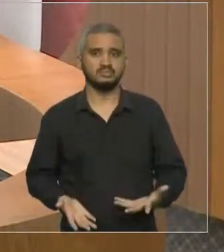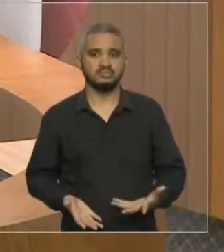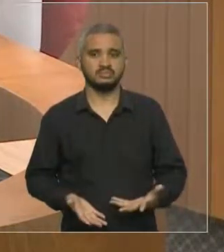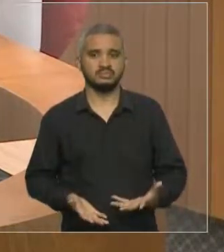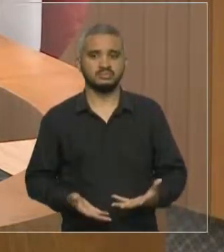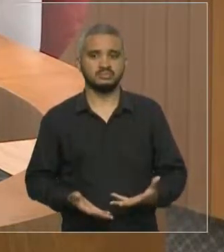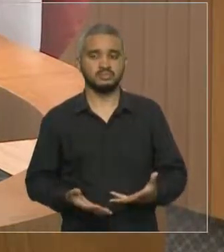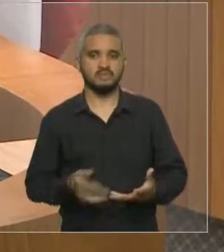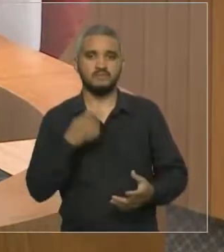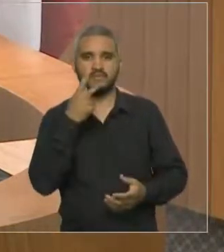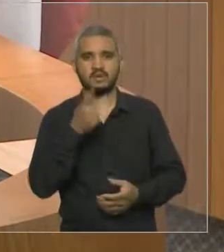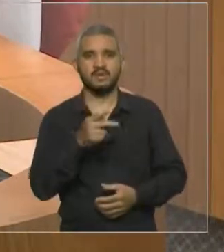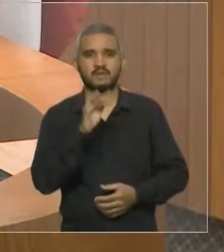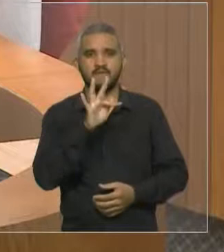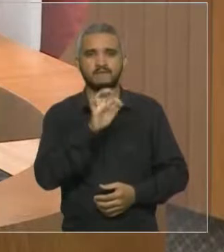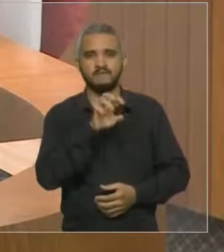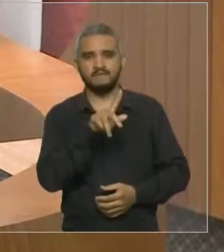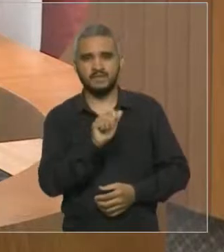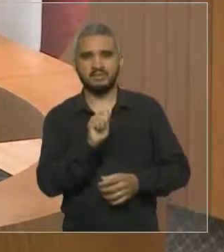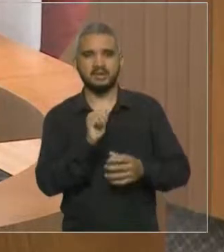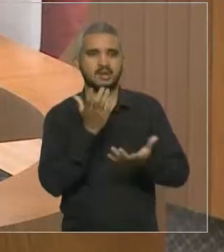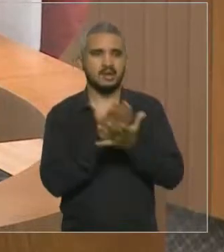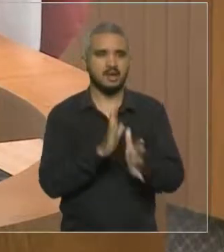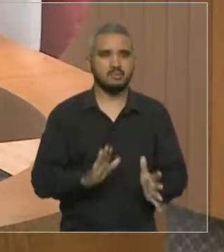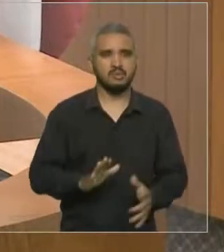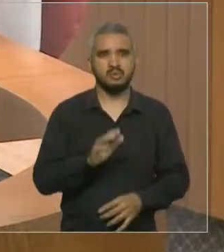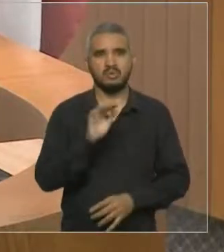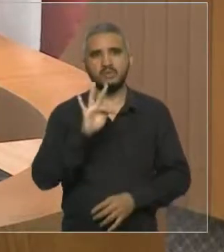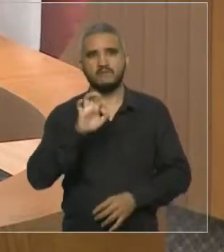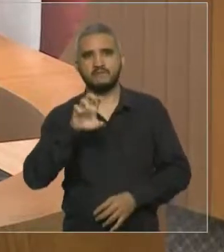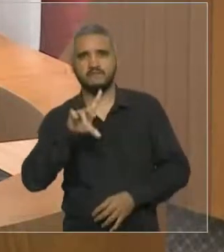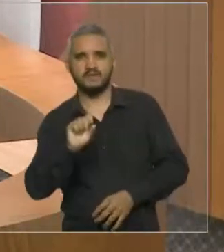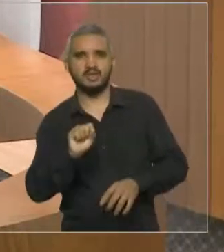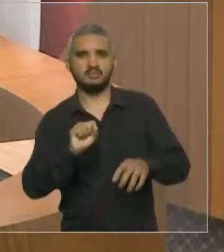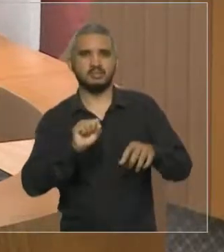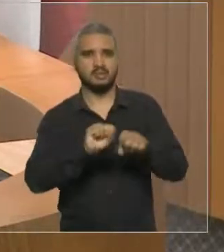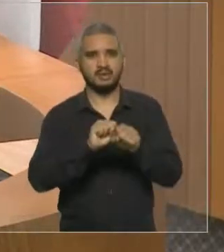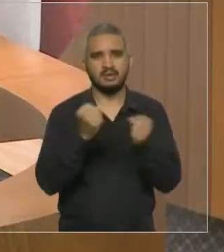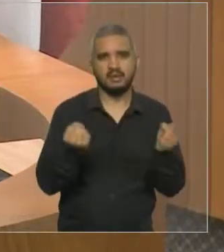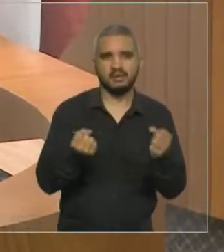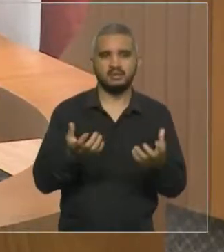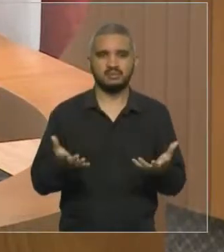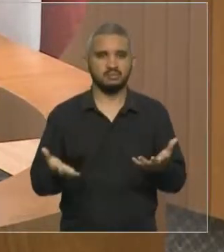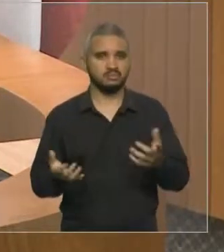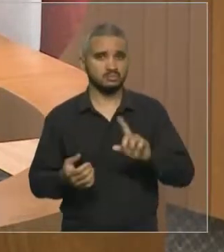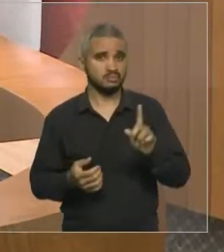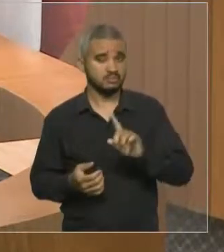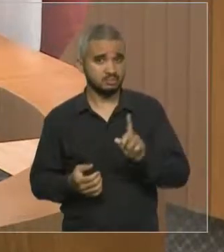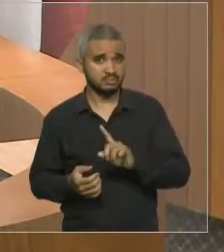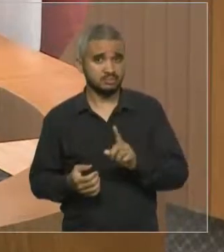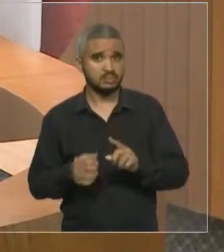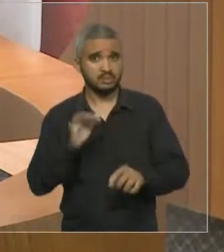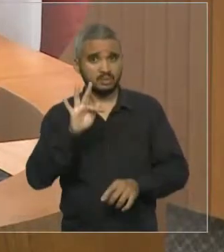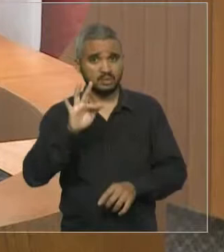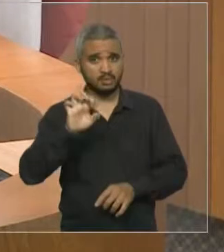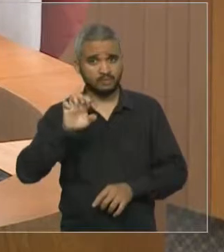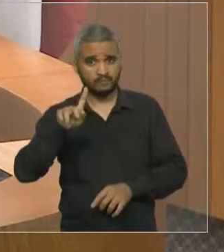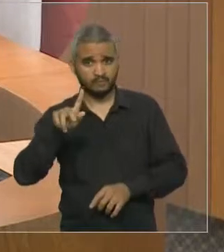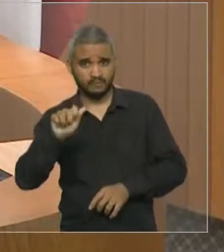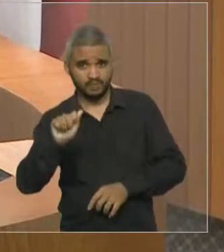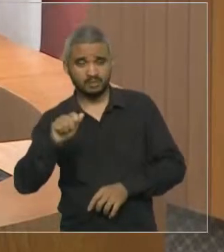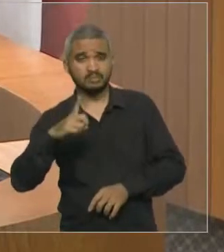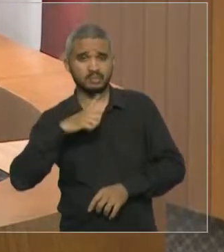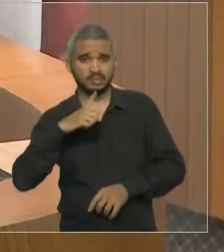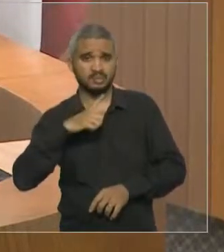phelps acabou que o fed está falido o fé pra quem não sabe só do ponto de vista do património imobiliário tem um total